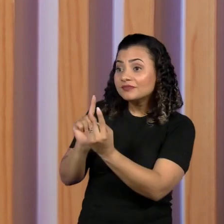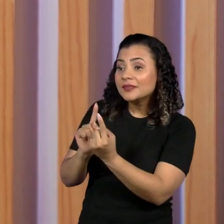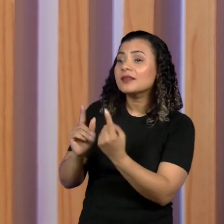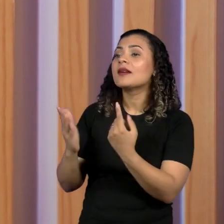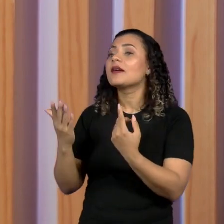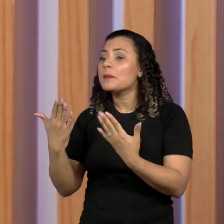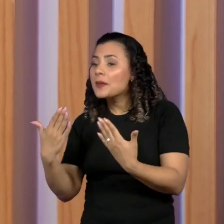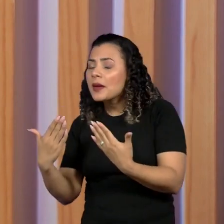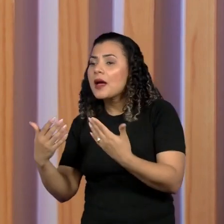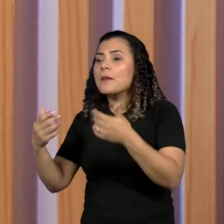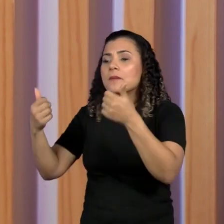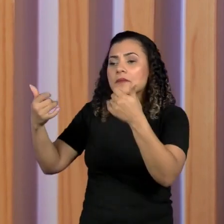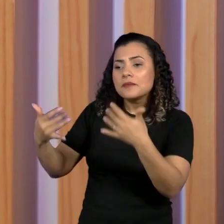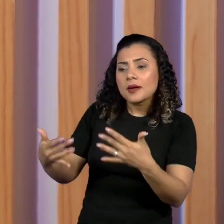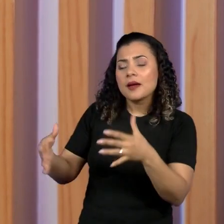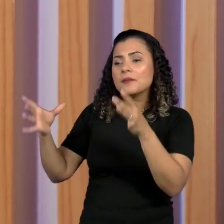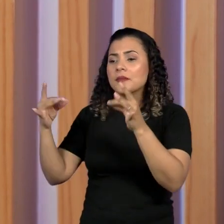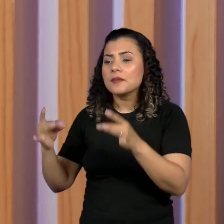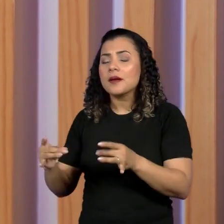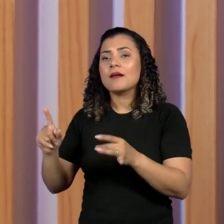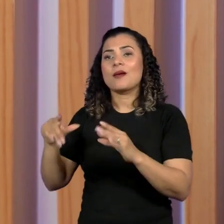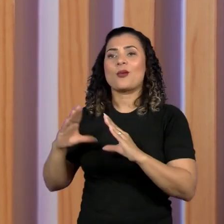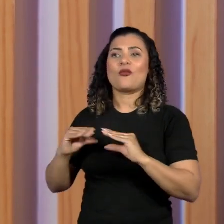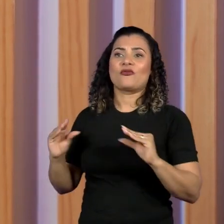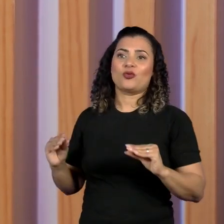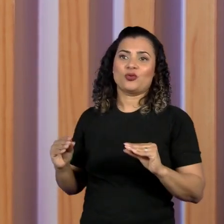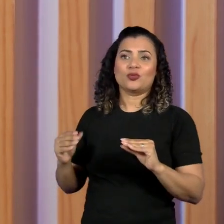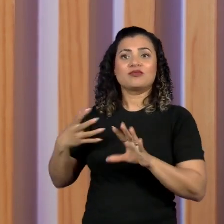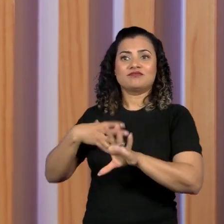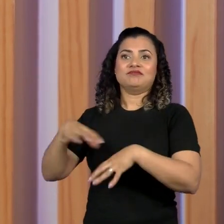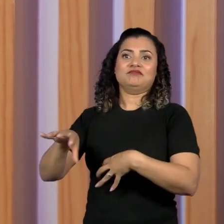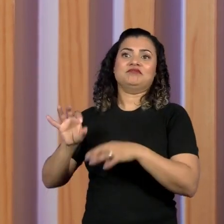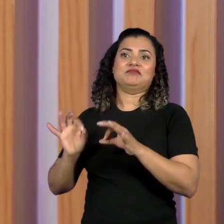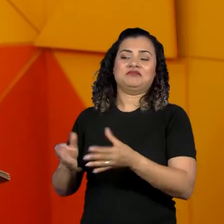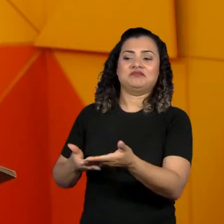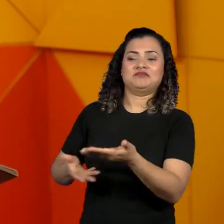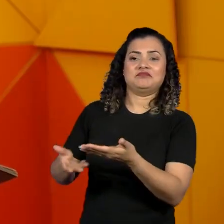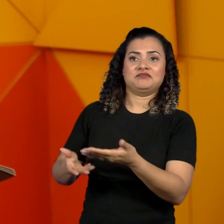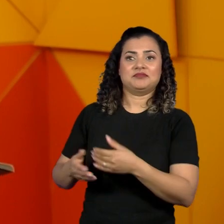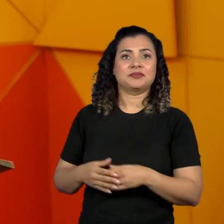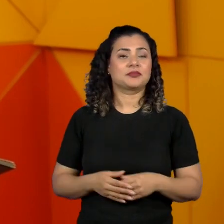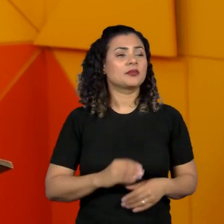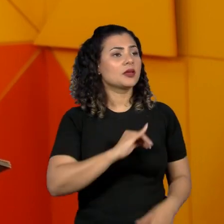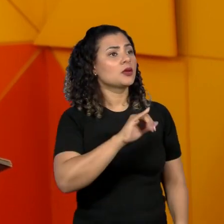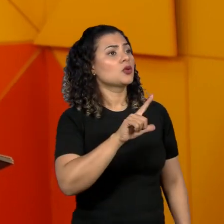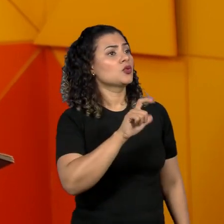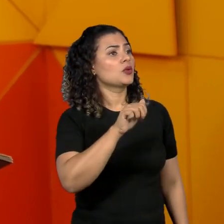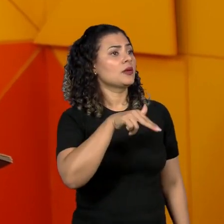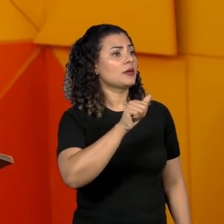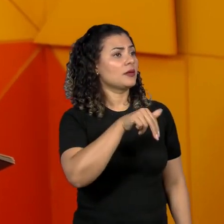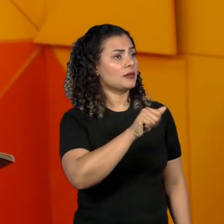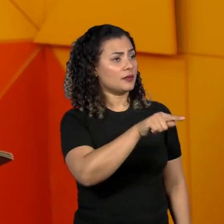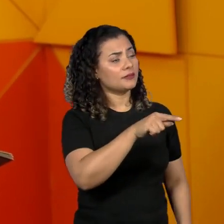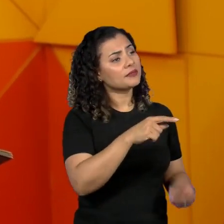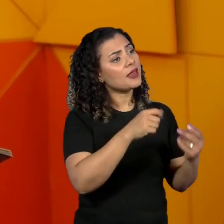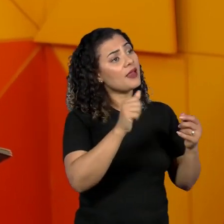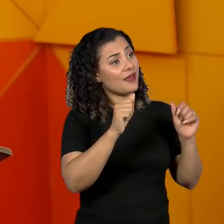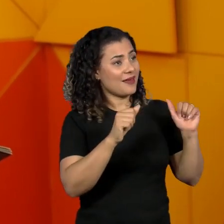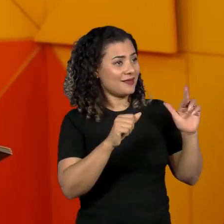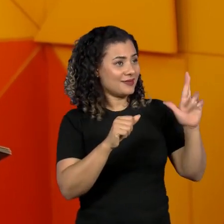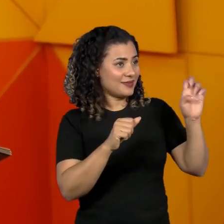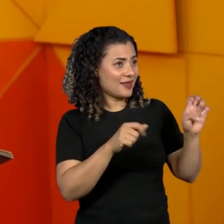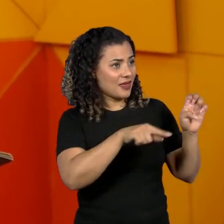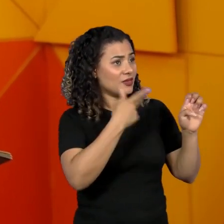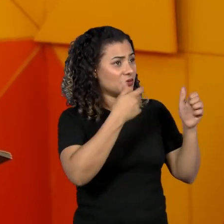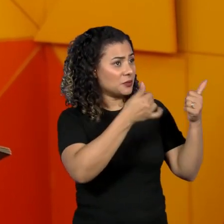né? Então, isso traz muito conforto para quem está sendo atendido. Juliana, essa fala do André de